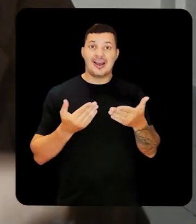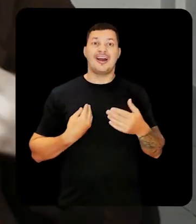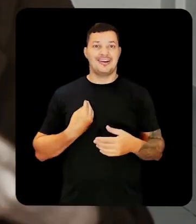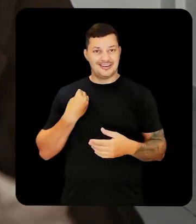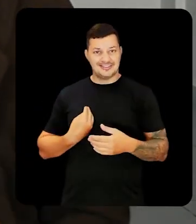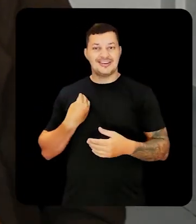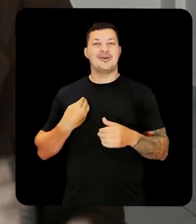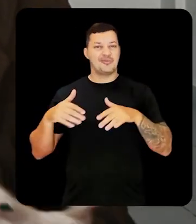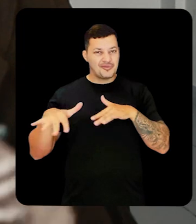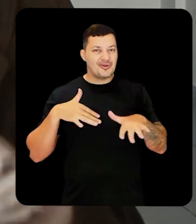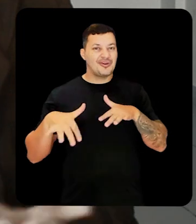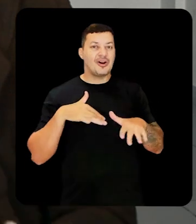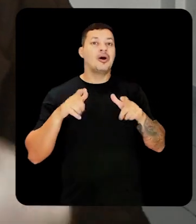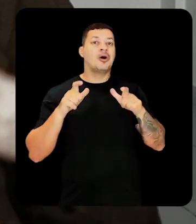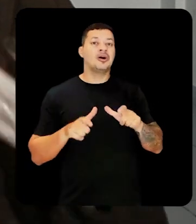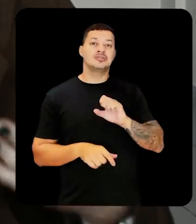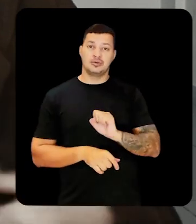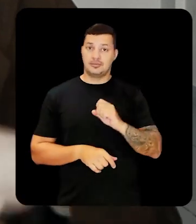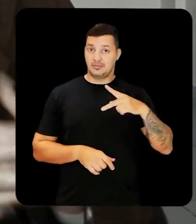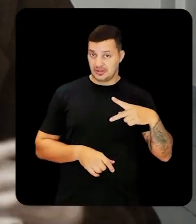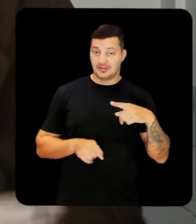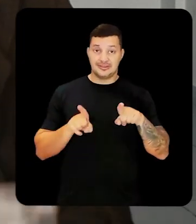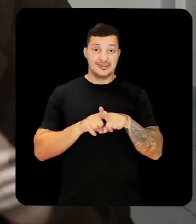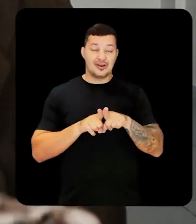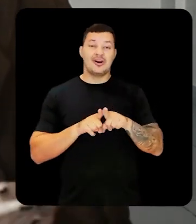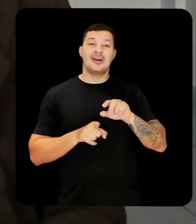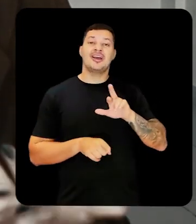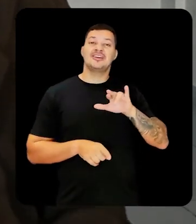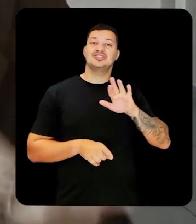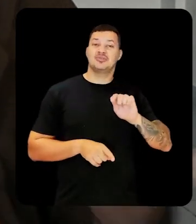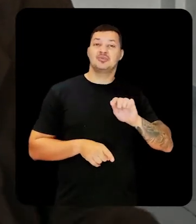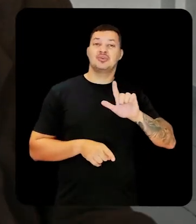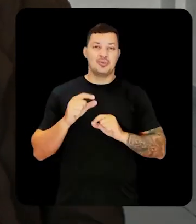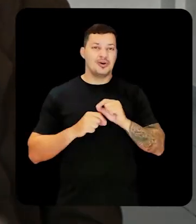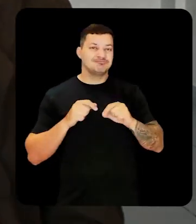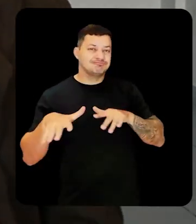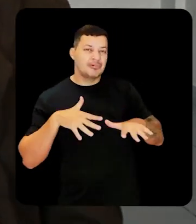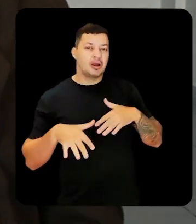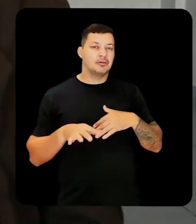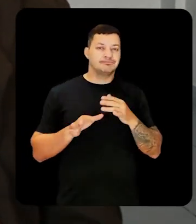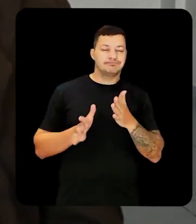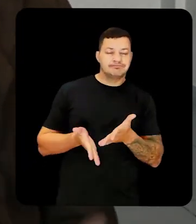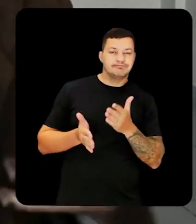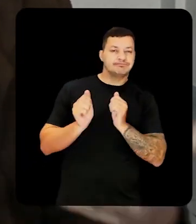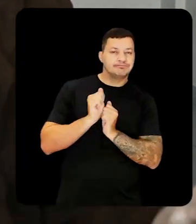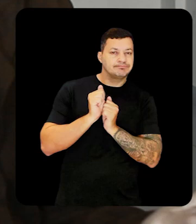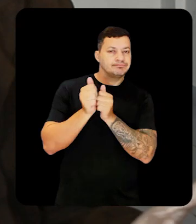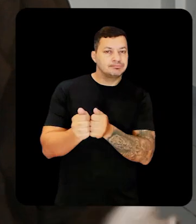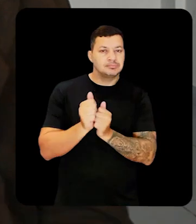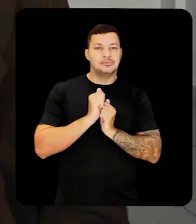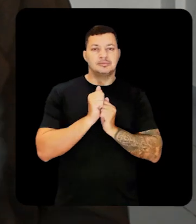ainda existia. Esse movimento intenso em São Pedro, na região dos Lagos, existia e era perceptível. Mesmo estando de longe, a gente